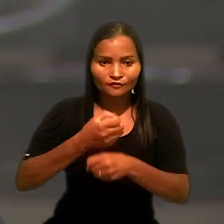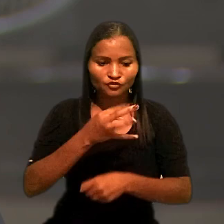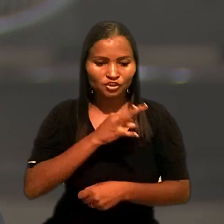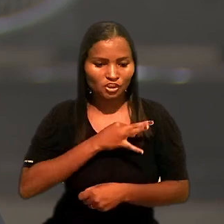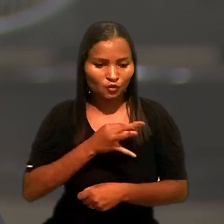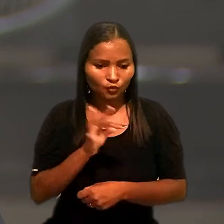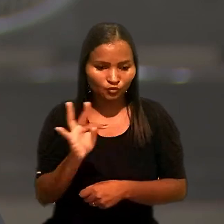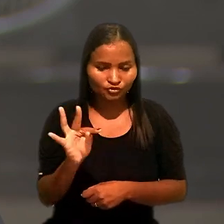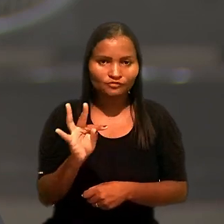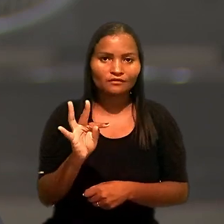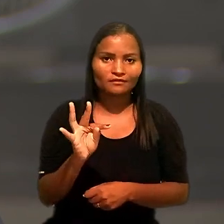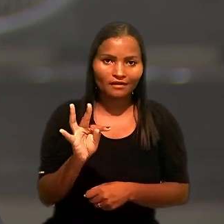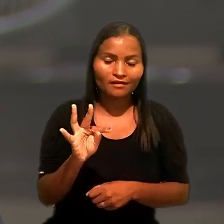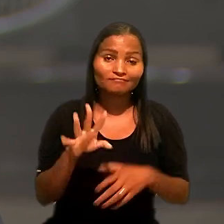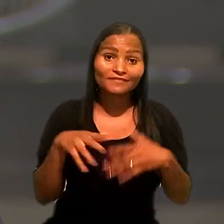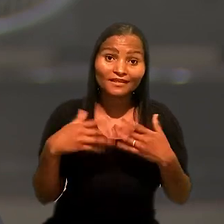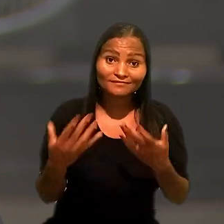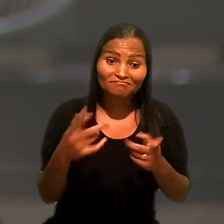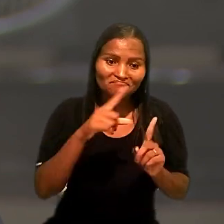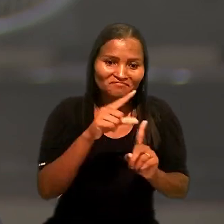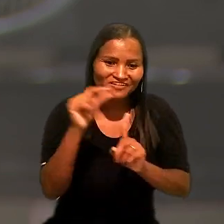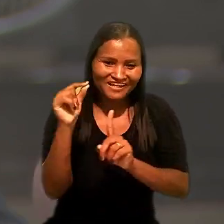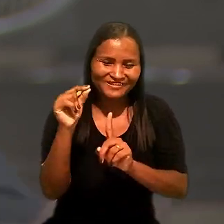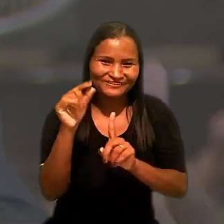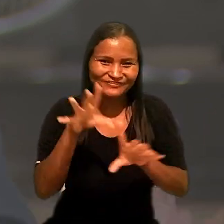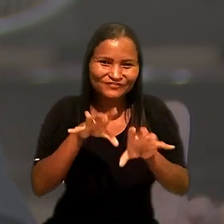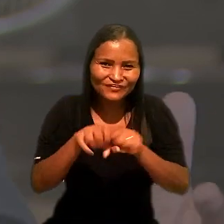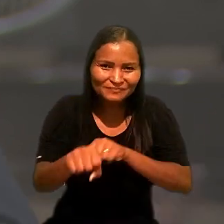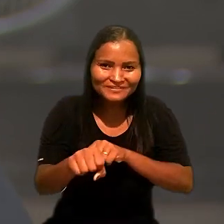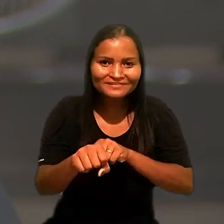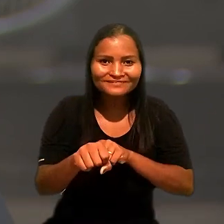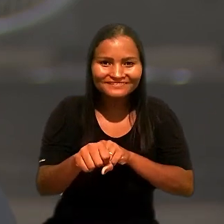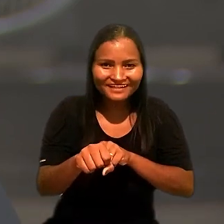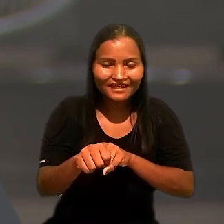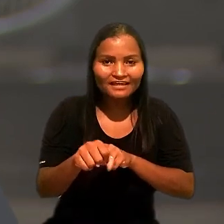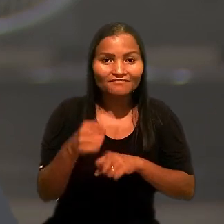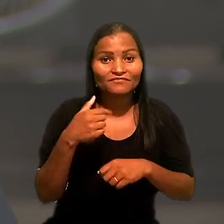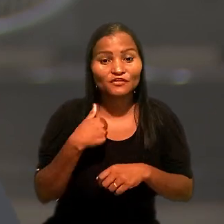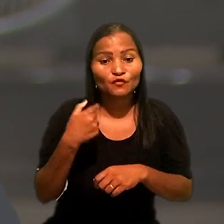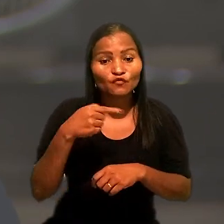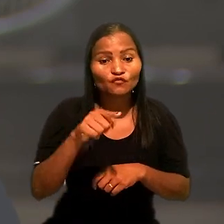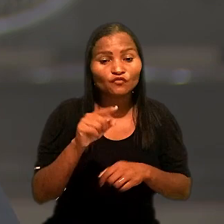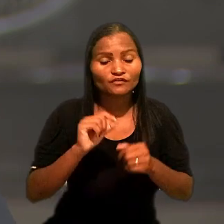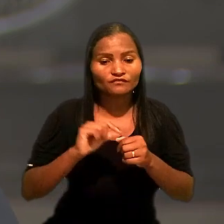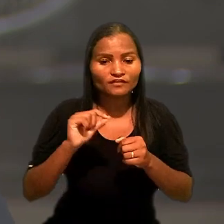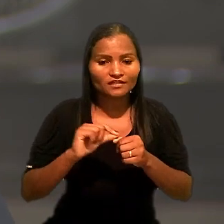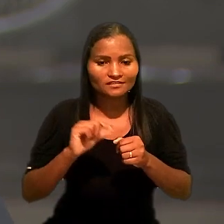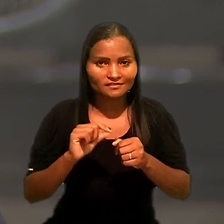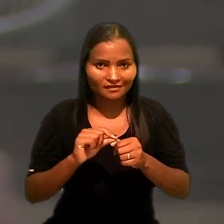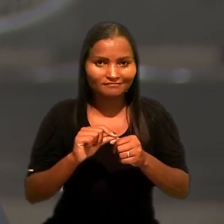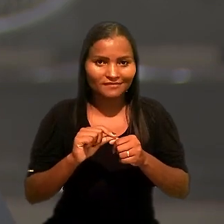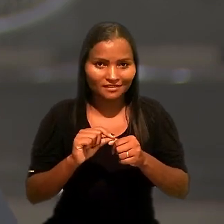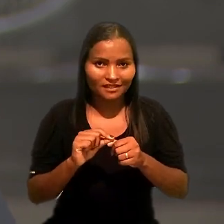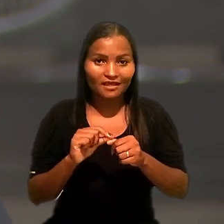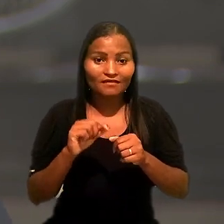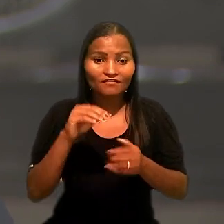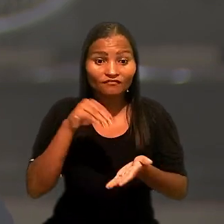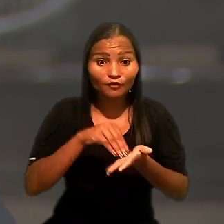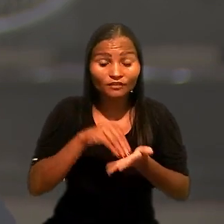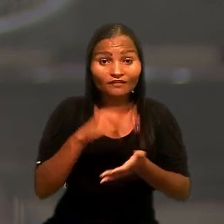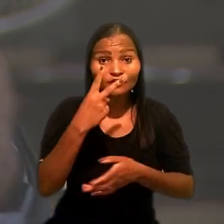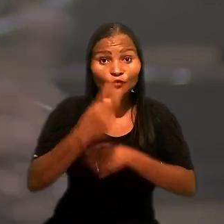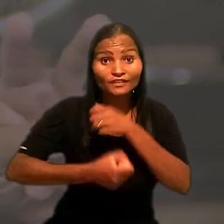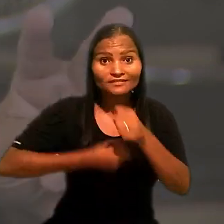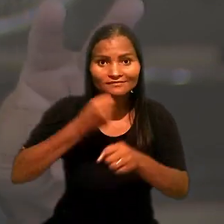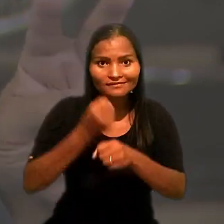E assim, com esse privilégio dessa formação, eu fui fazer, quando deixei o